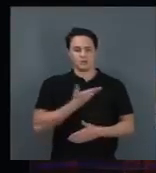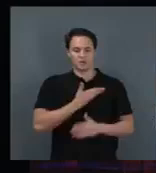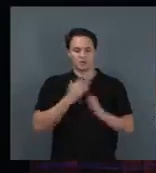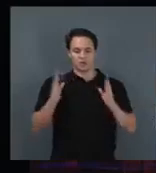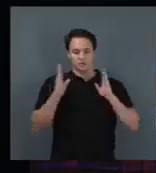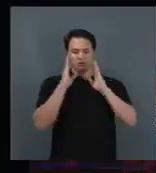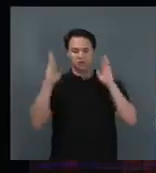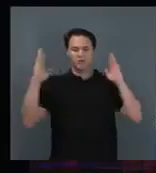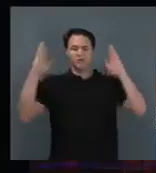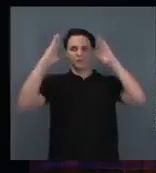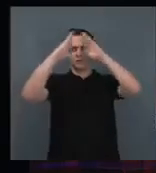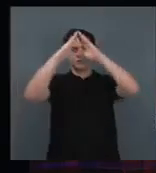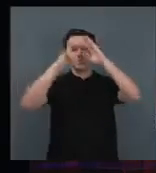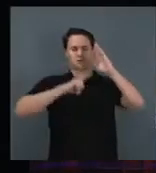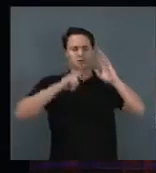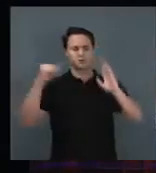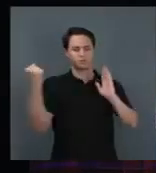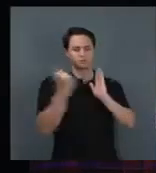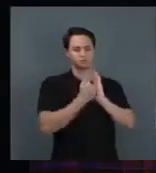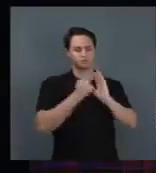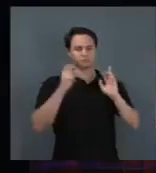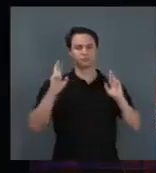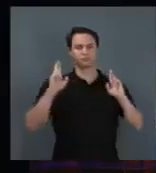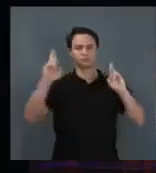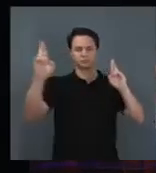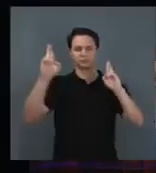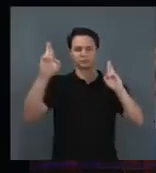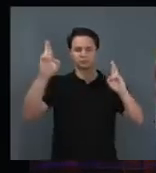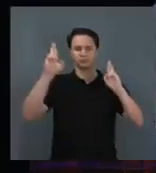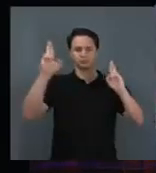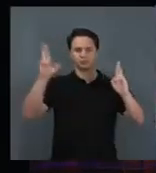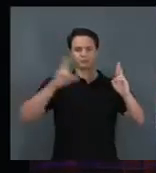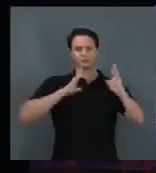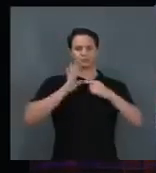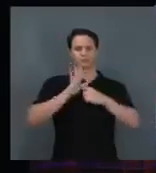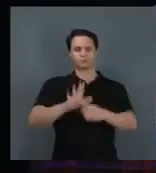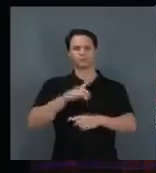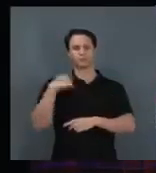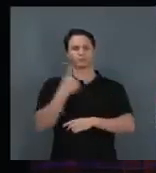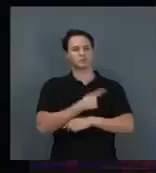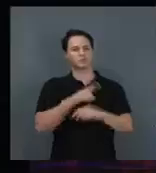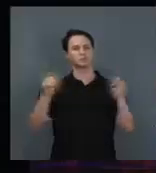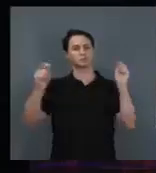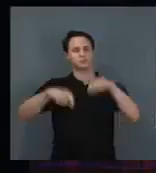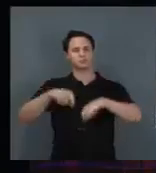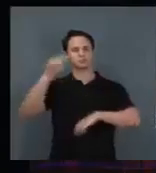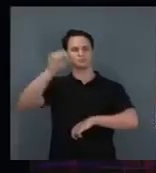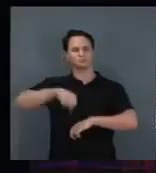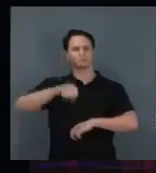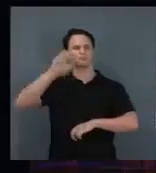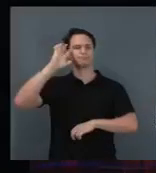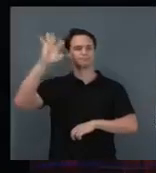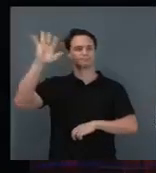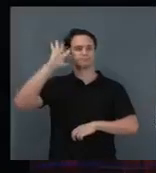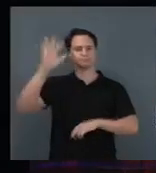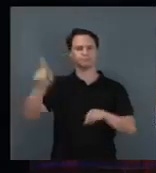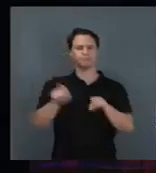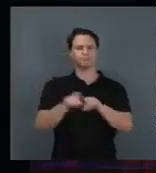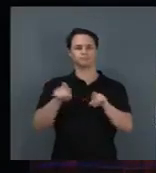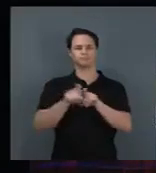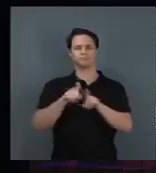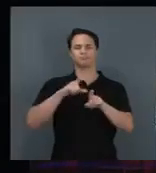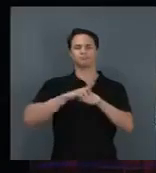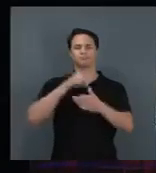Francisco deixa um legado de esperança. Ele nos mostrou que é possível sonhar e